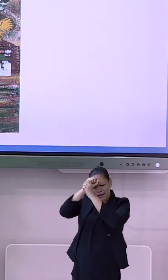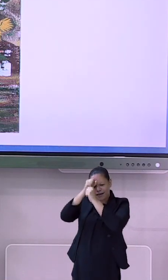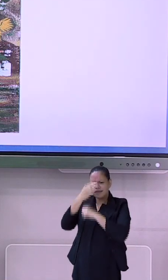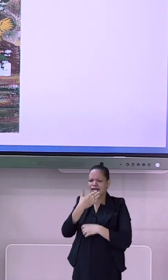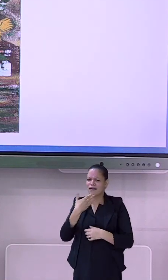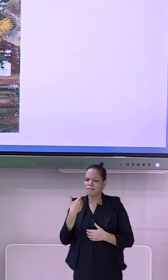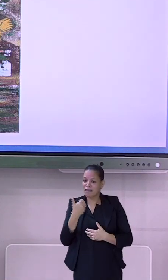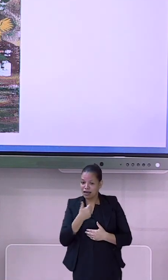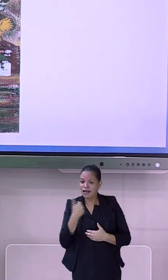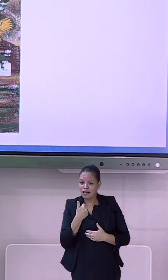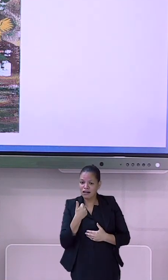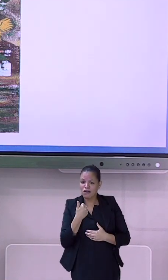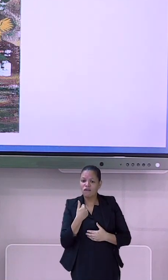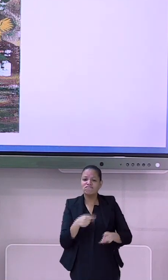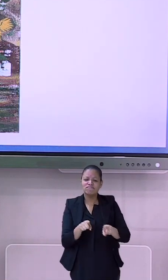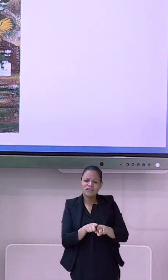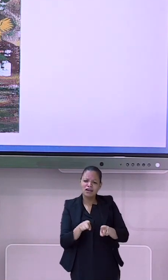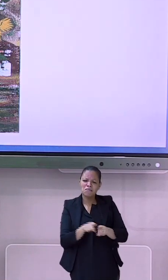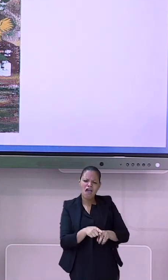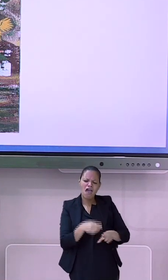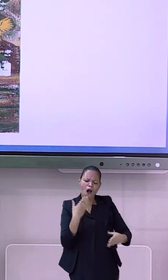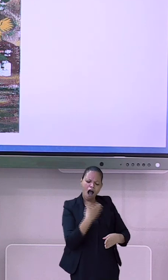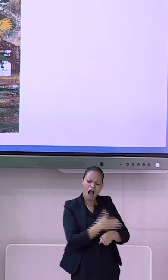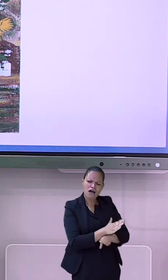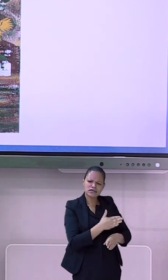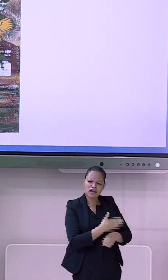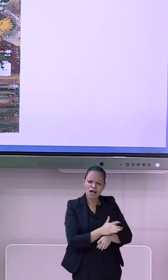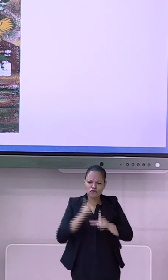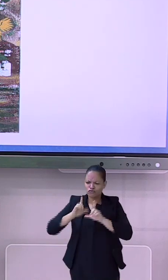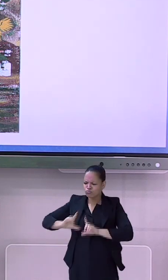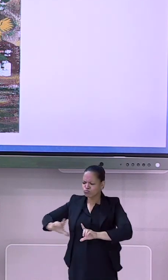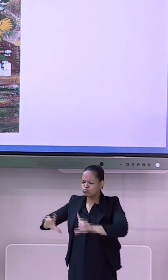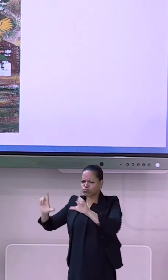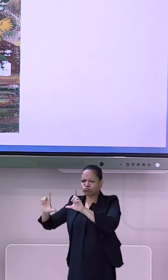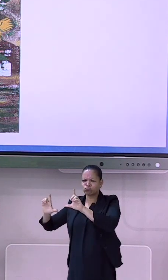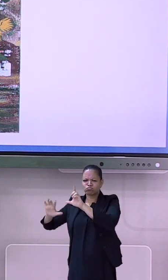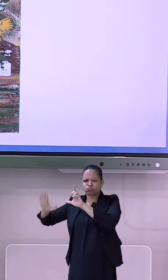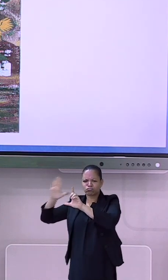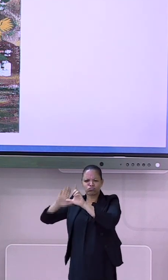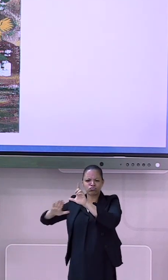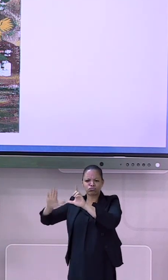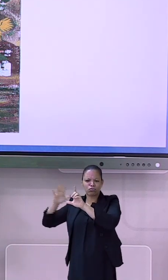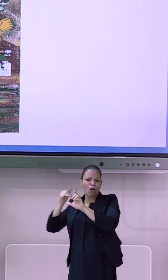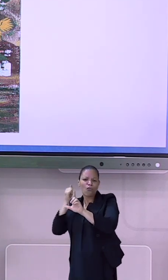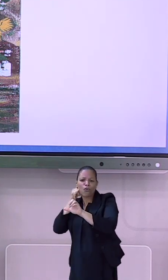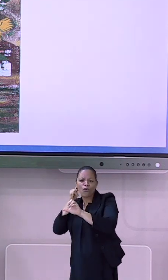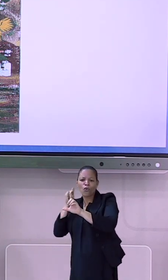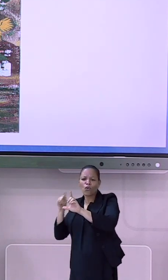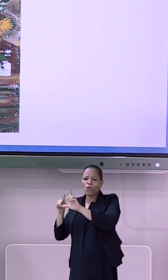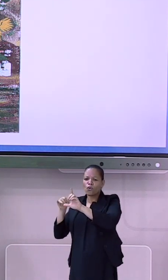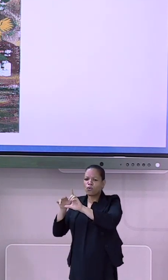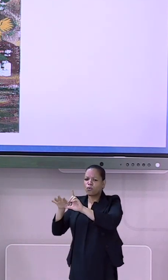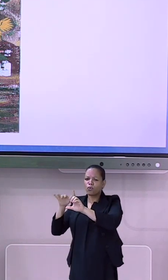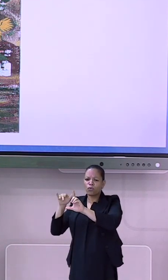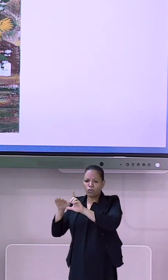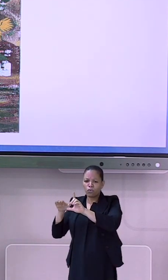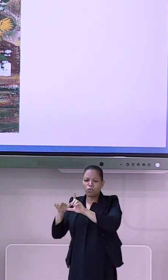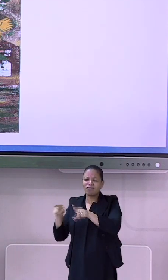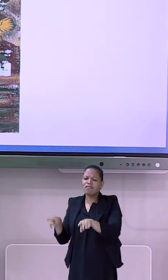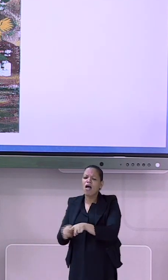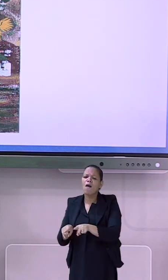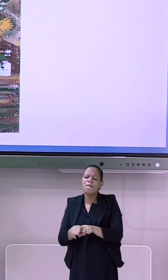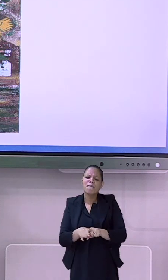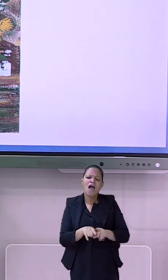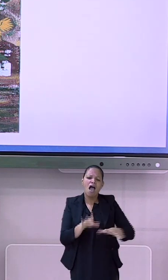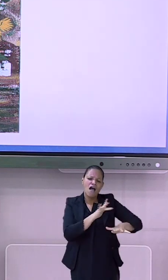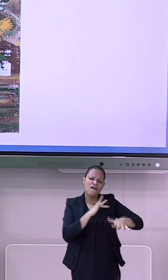basta acessar a tela do seu celular para o QR Code que aparece no canto da sua tela, acessar as nossas redes